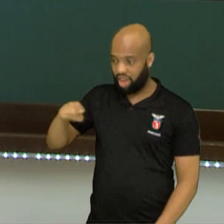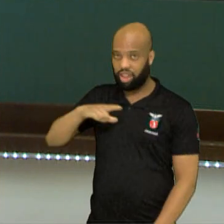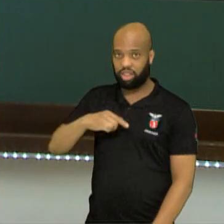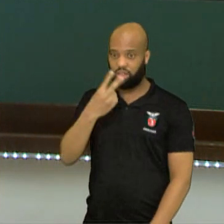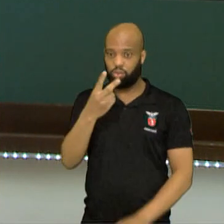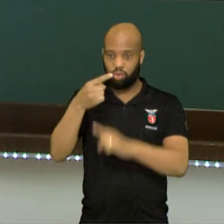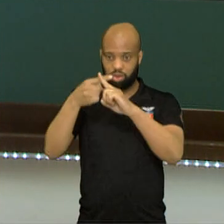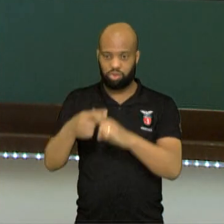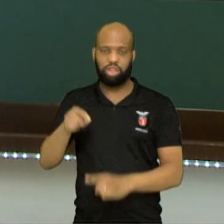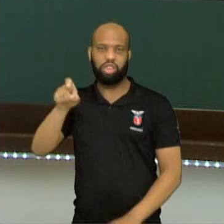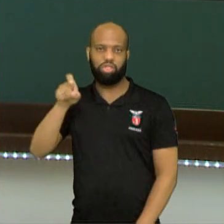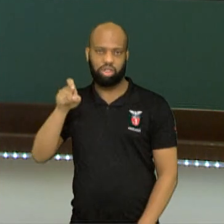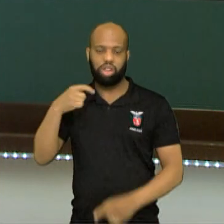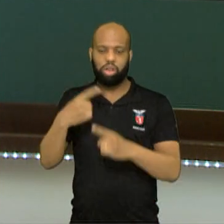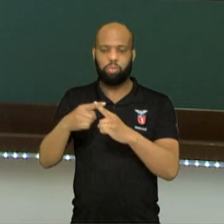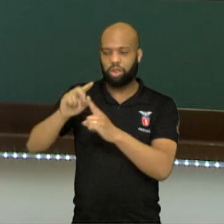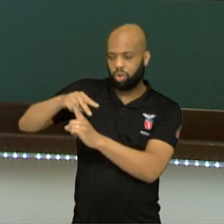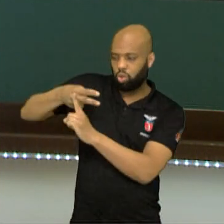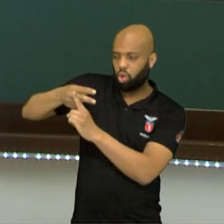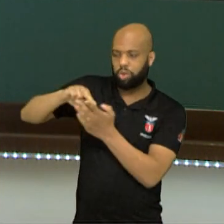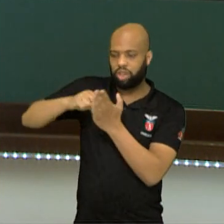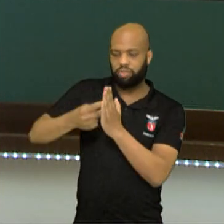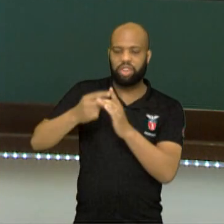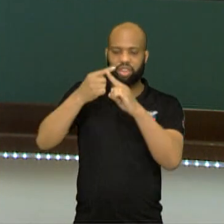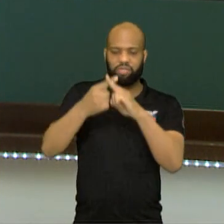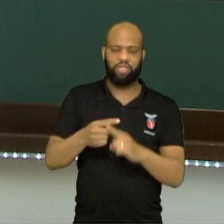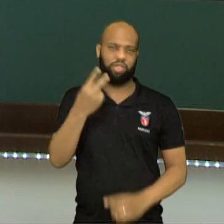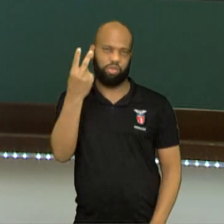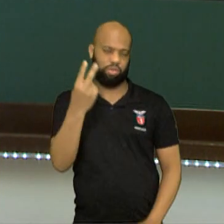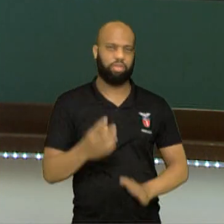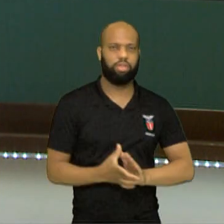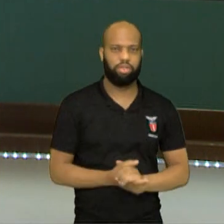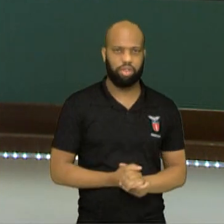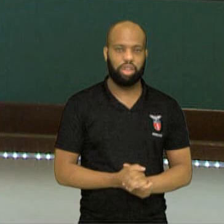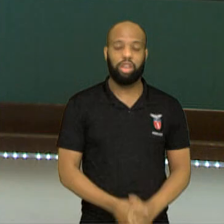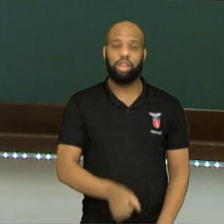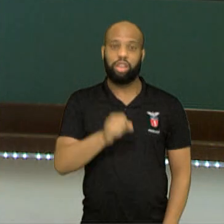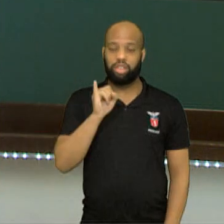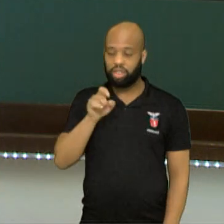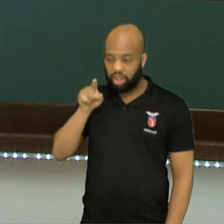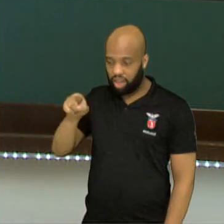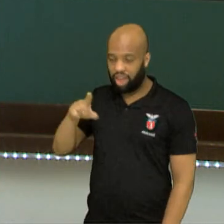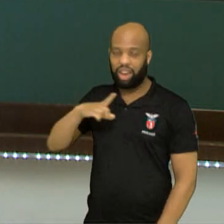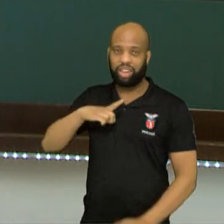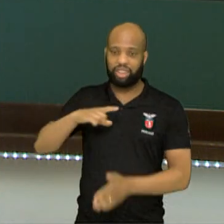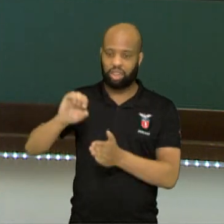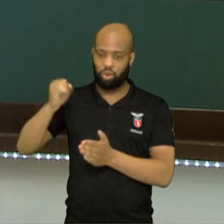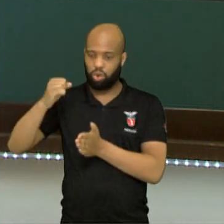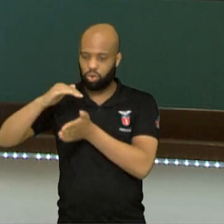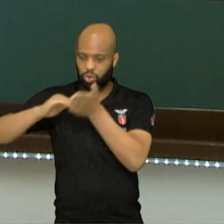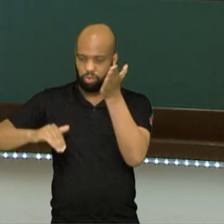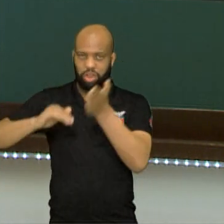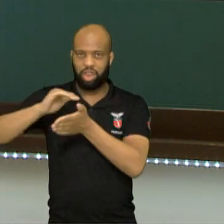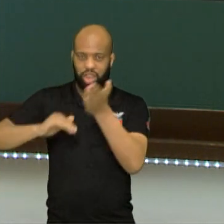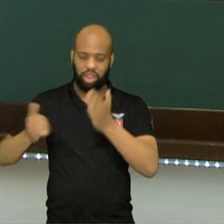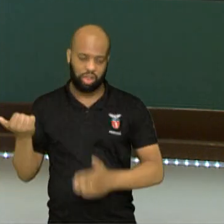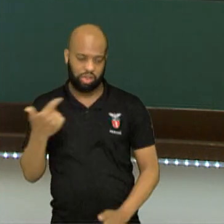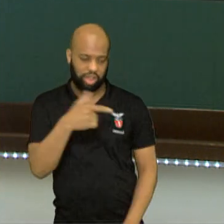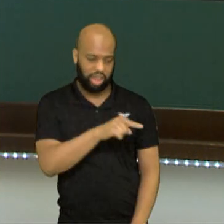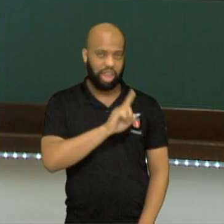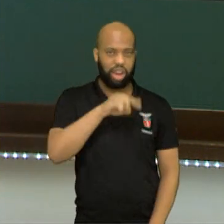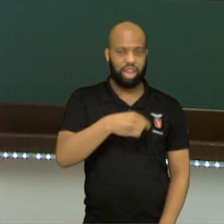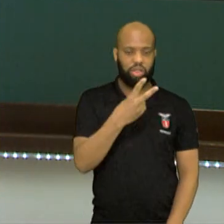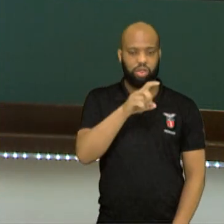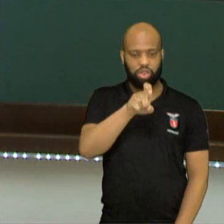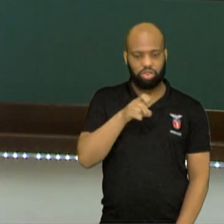x. A palavrinha dobro significa multiplicar por 2. Se Maria tivesse 8 anos a menos, ou seja, 2x